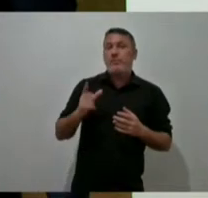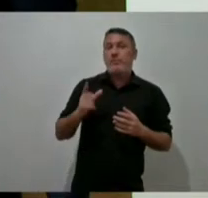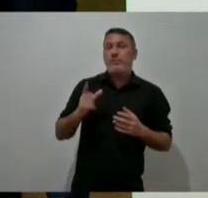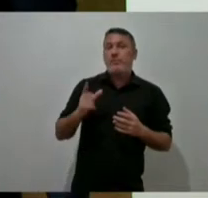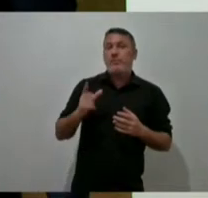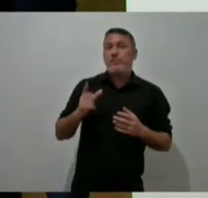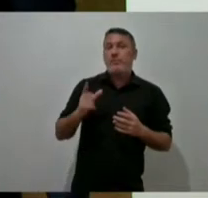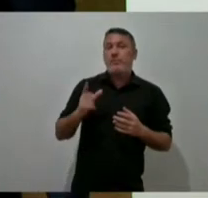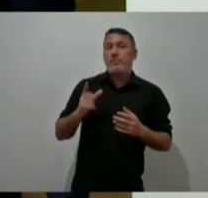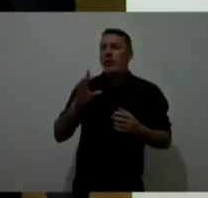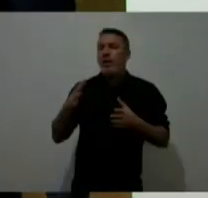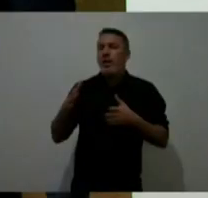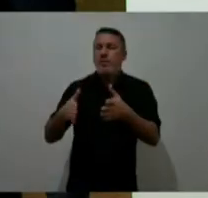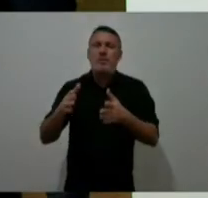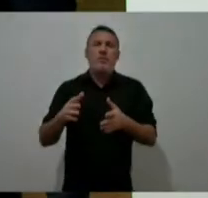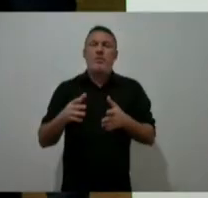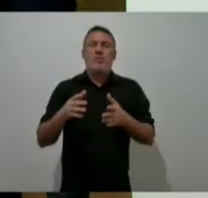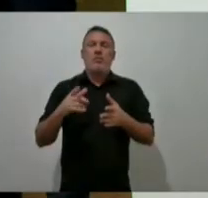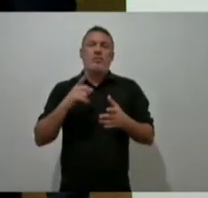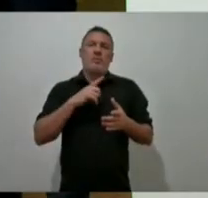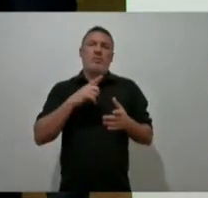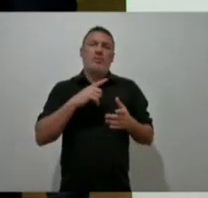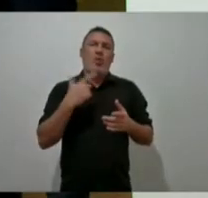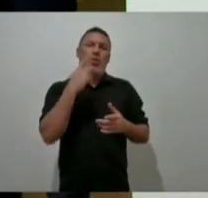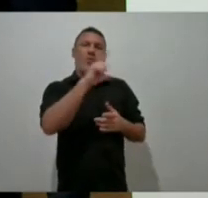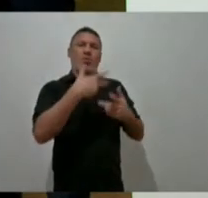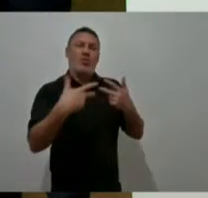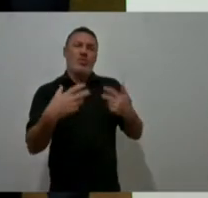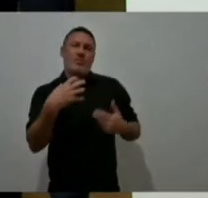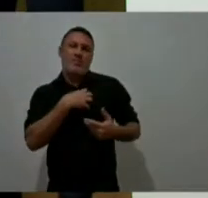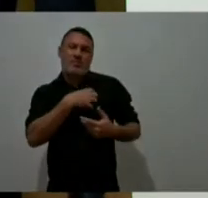tirar os obstáculos dos caminhos de quem já está fazendo certo.